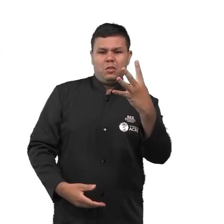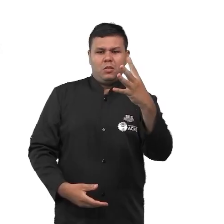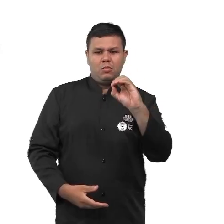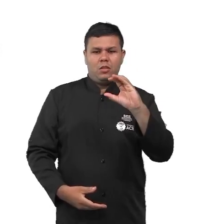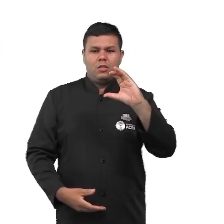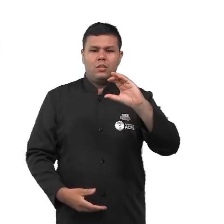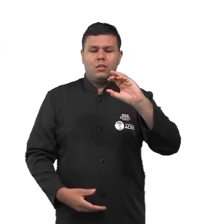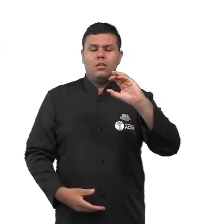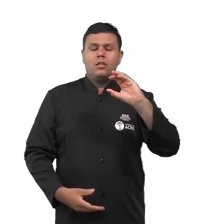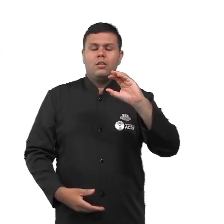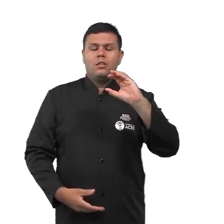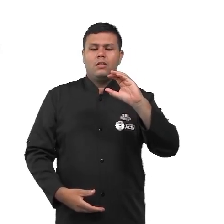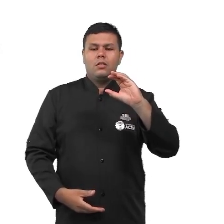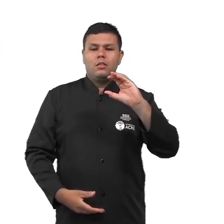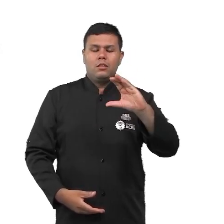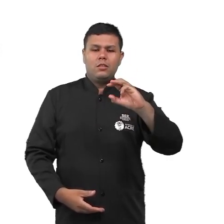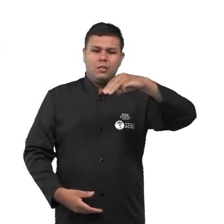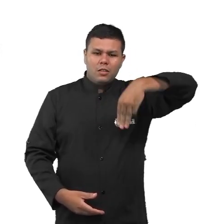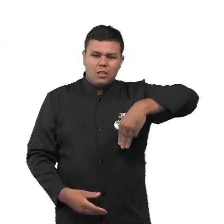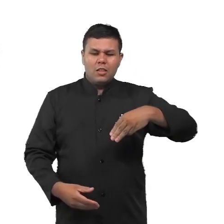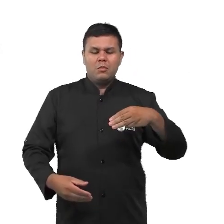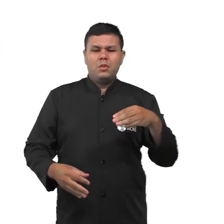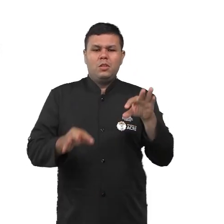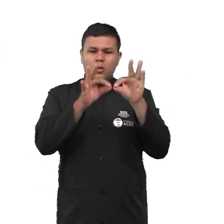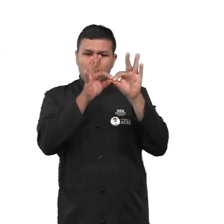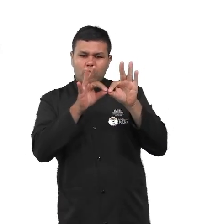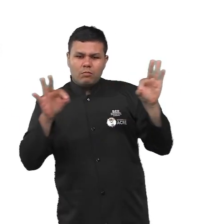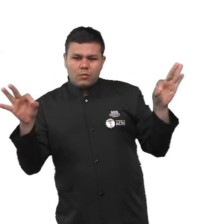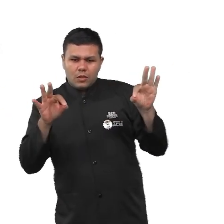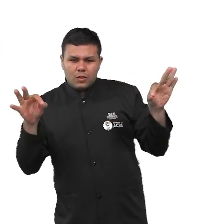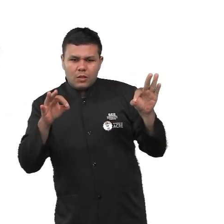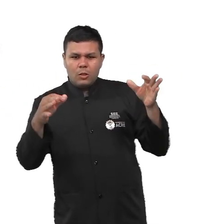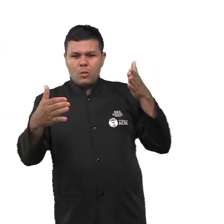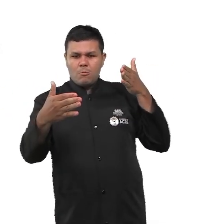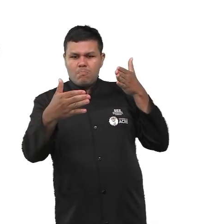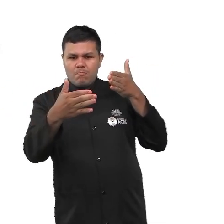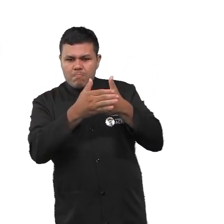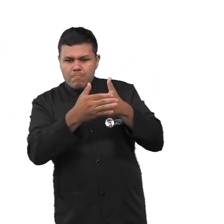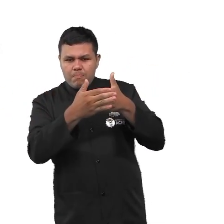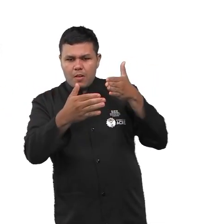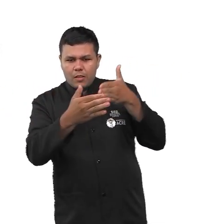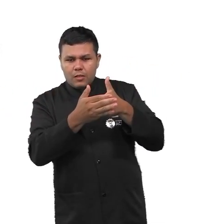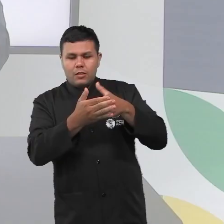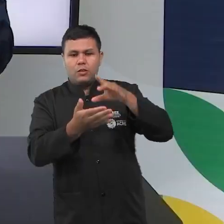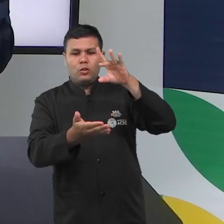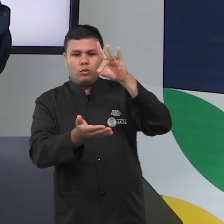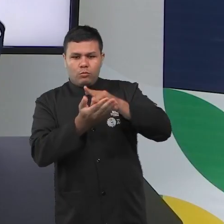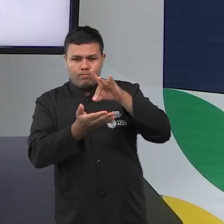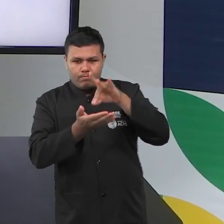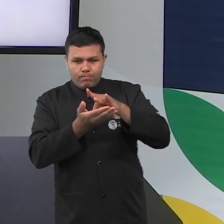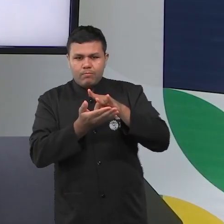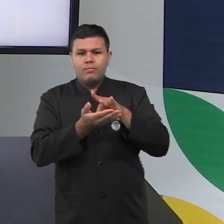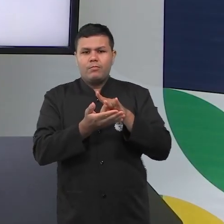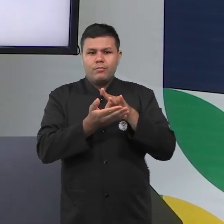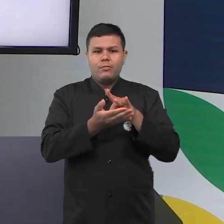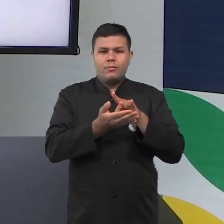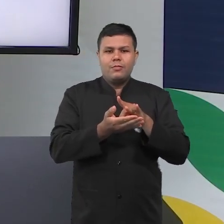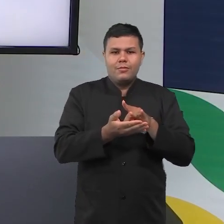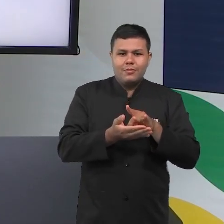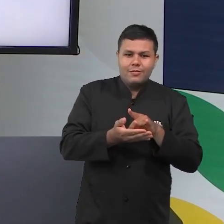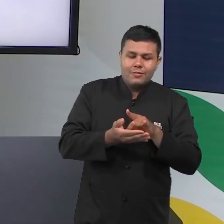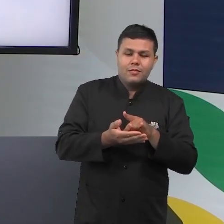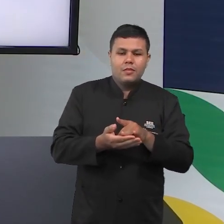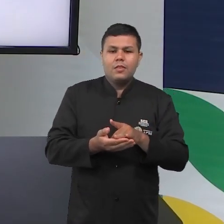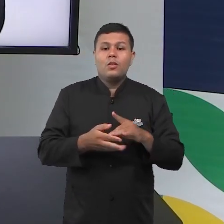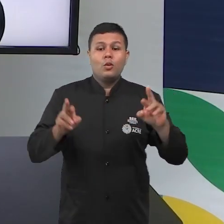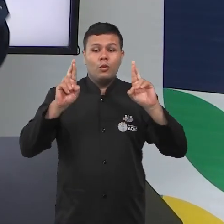largura para ser capaz de reter uma radiação gama. É por isso que quando, espero que isso não tenha